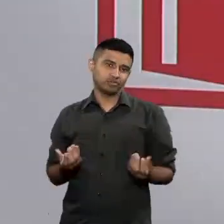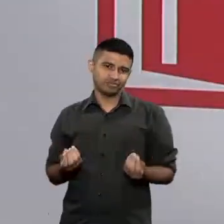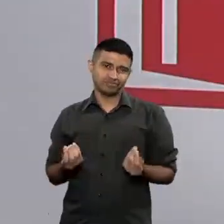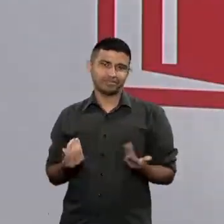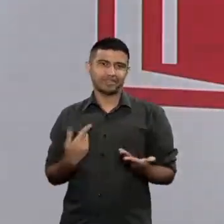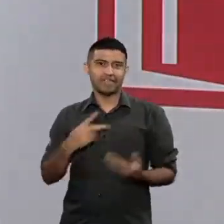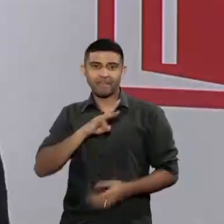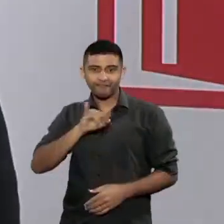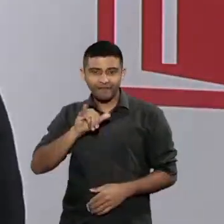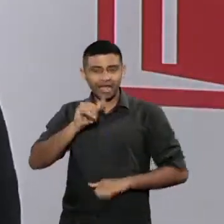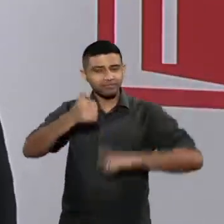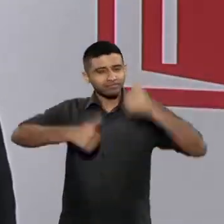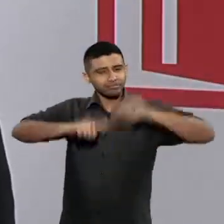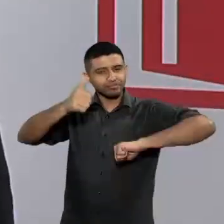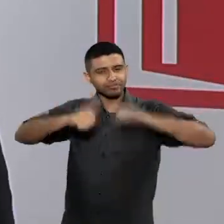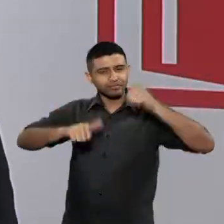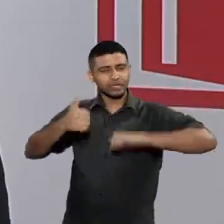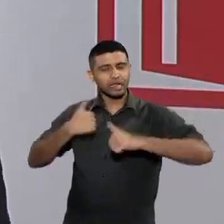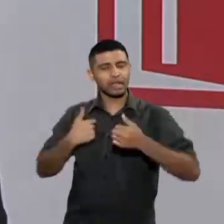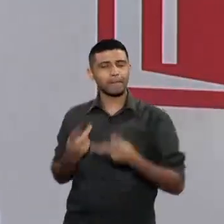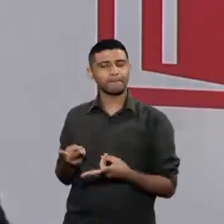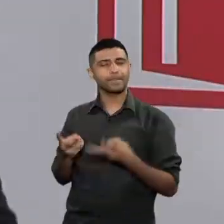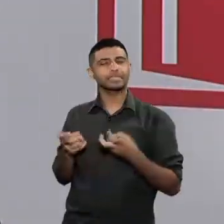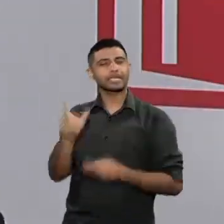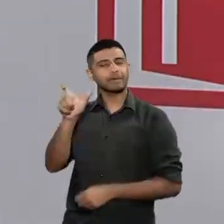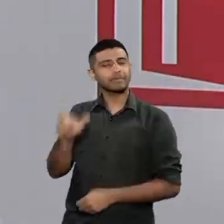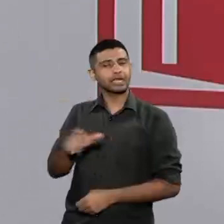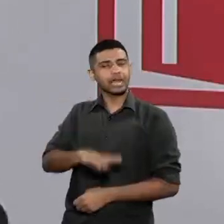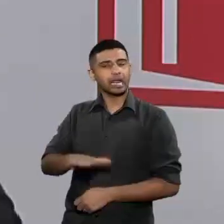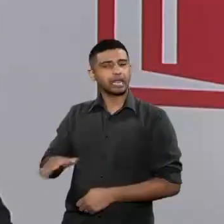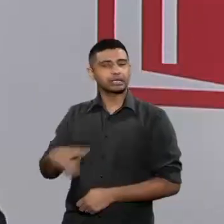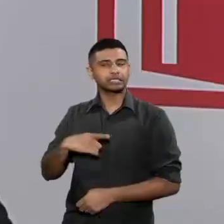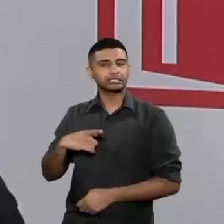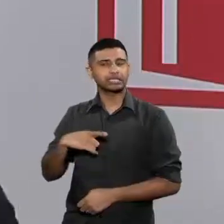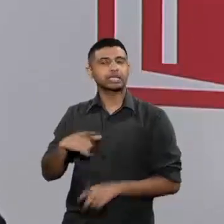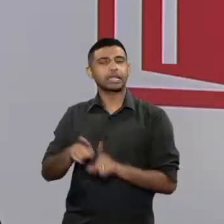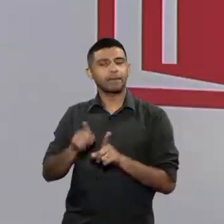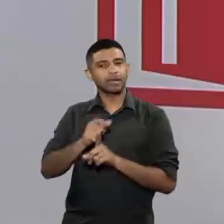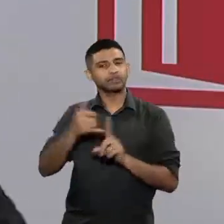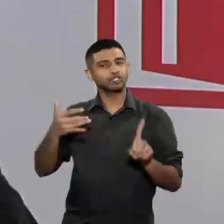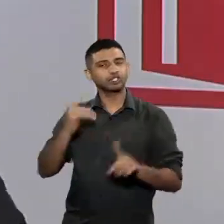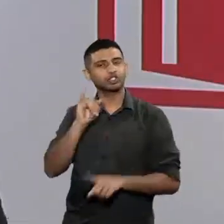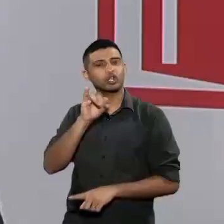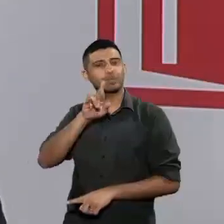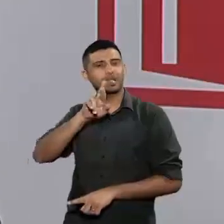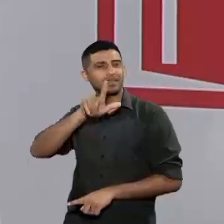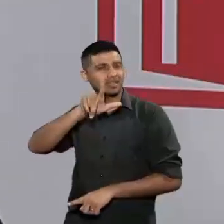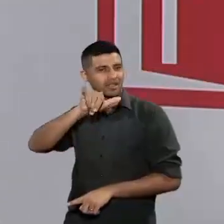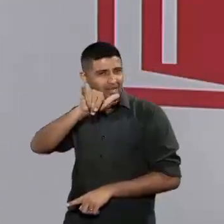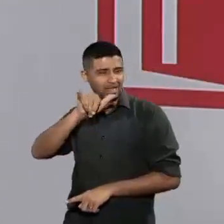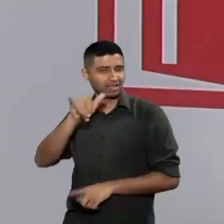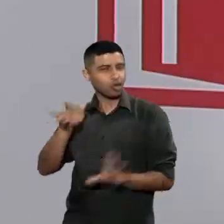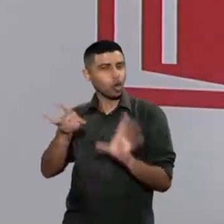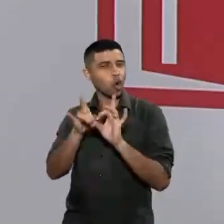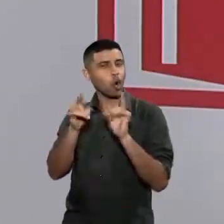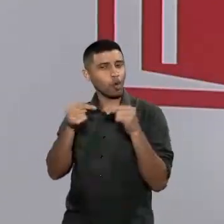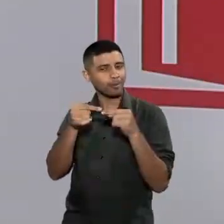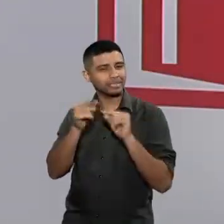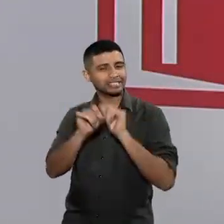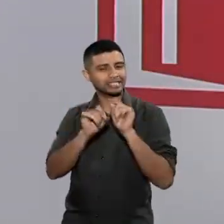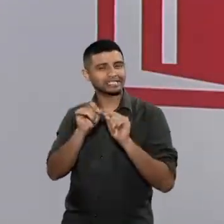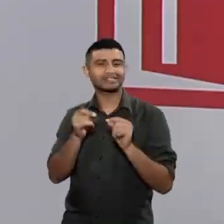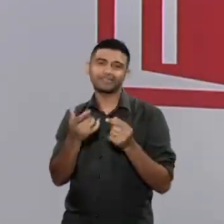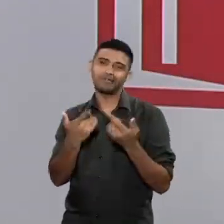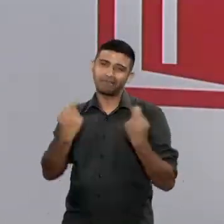quando vai avaliar, acontece de perceber que existe uma questão da Ehlers também associada. Então, assim, é algo